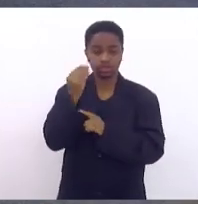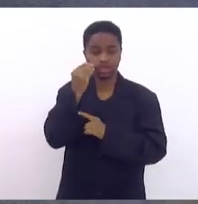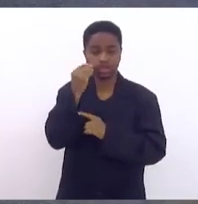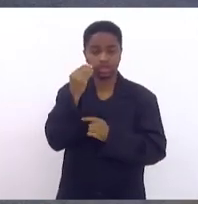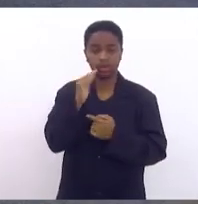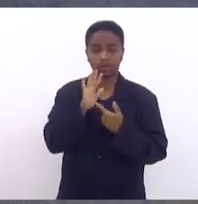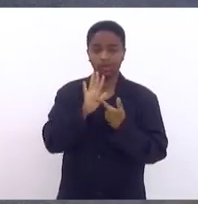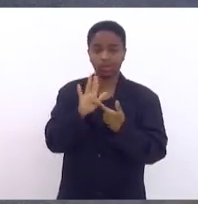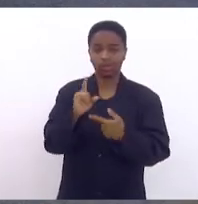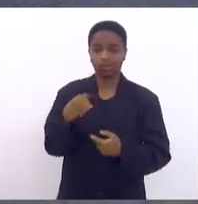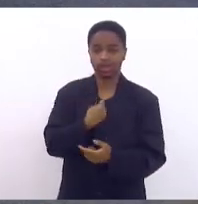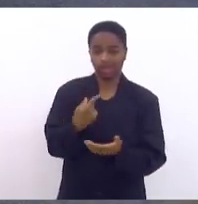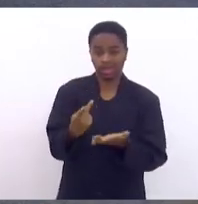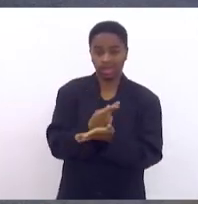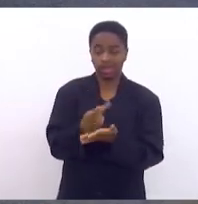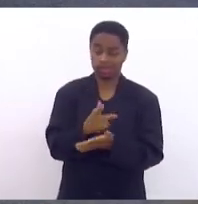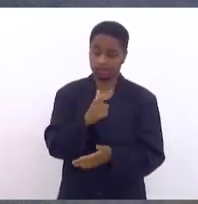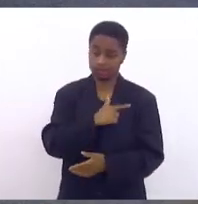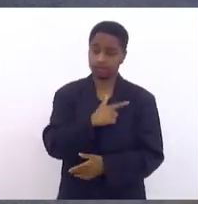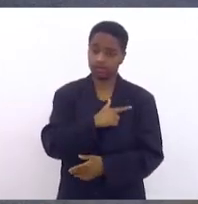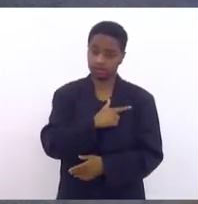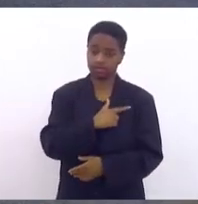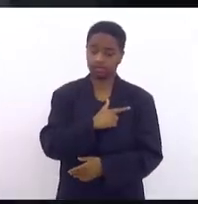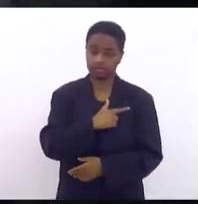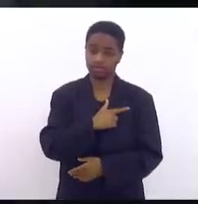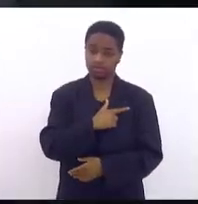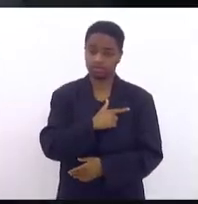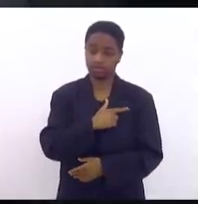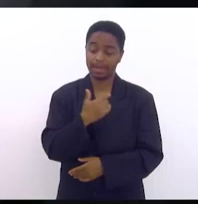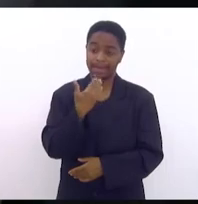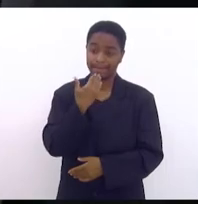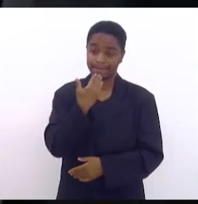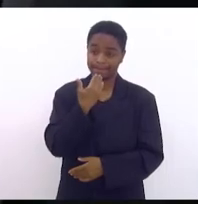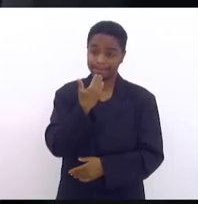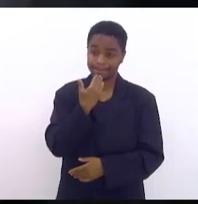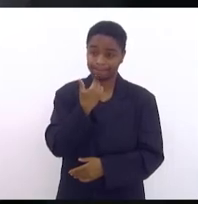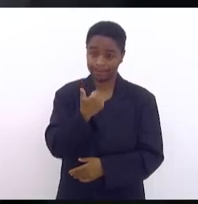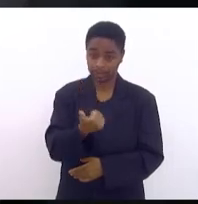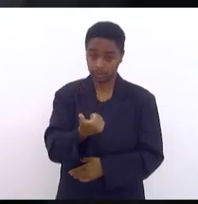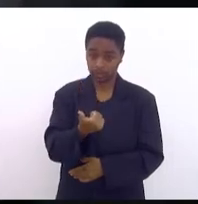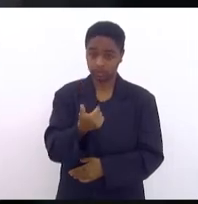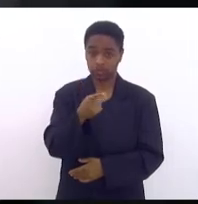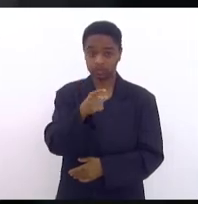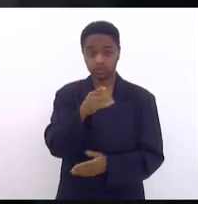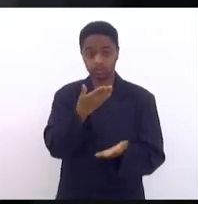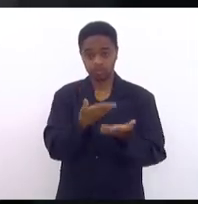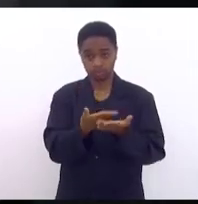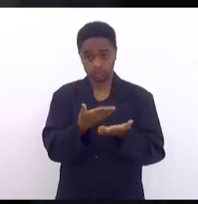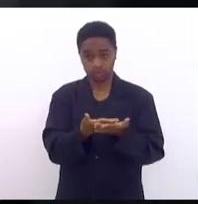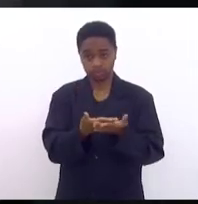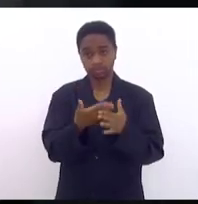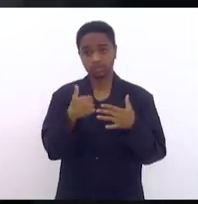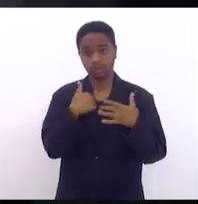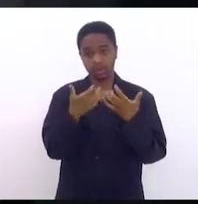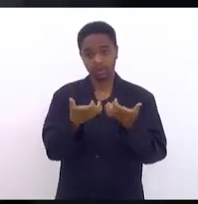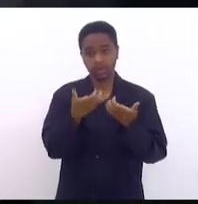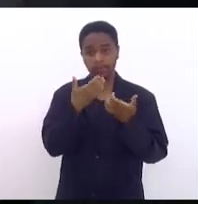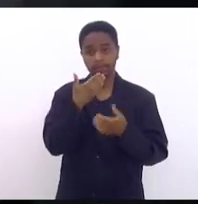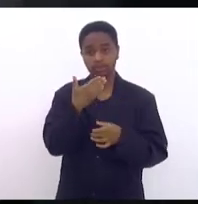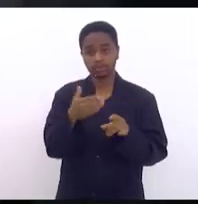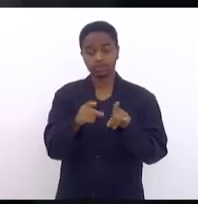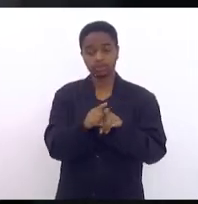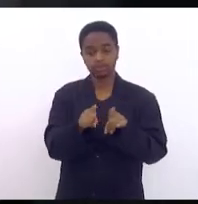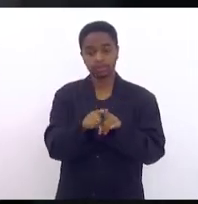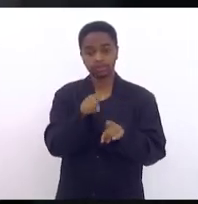nossa imagem, fica feio, prefeito. É melhor o senhor estudar. E eu queria também pedir ao